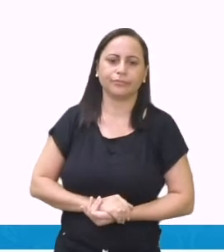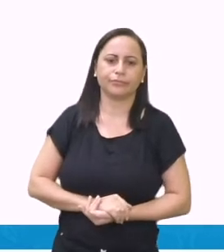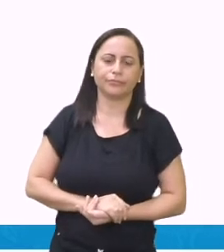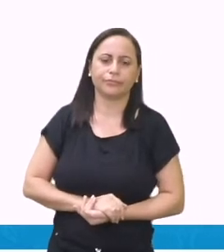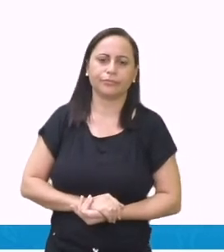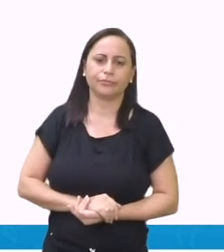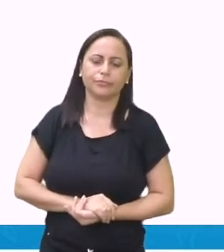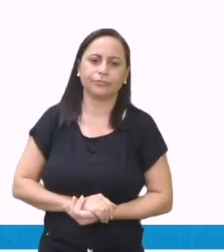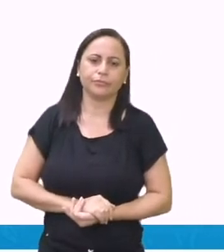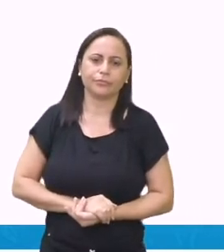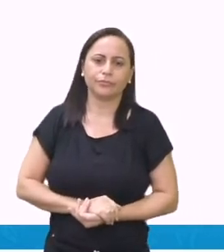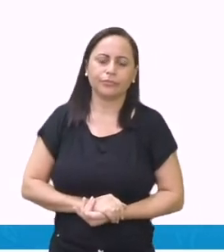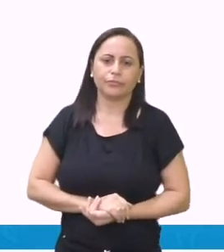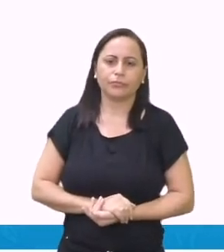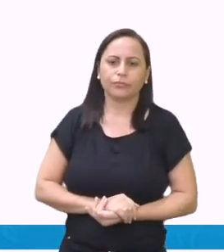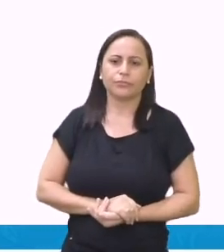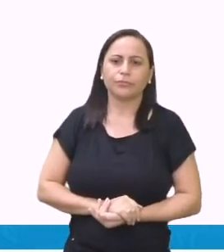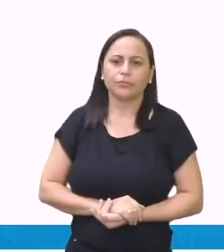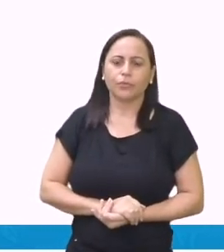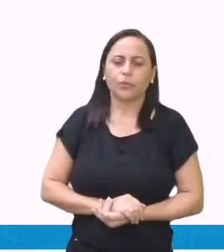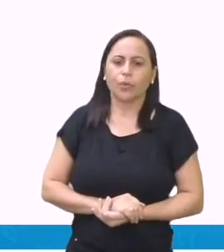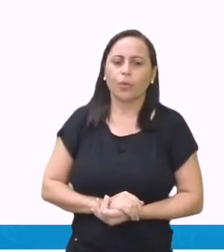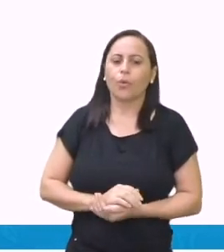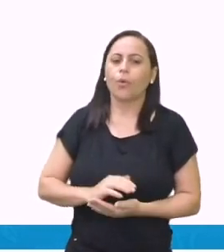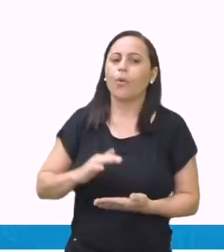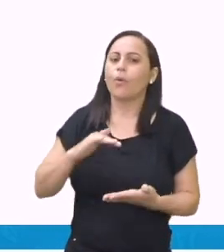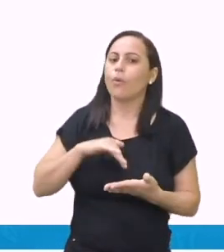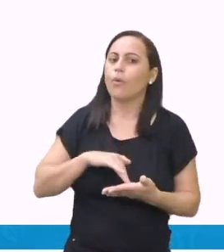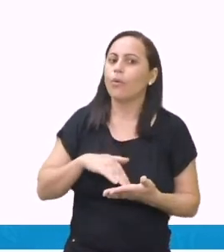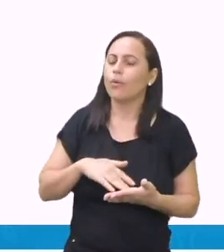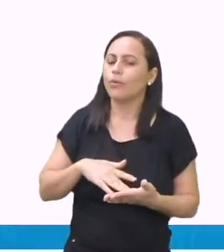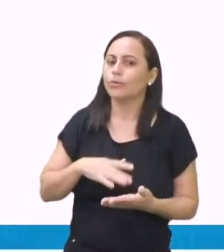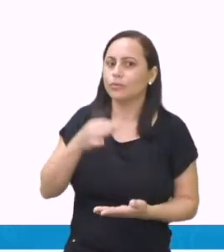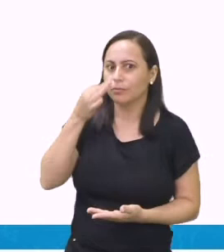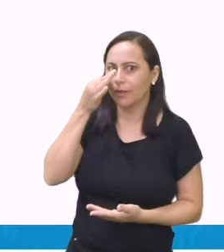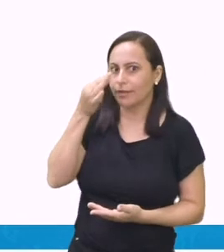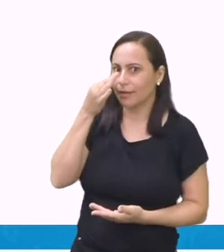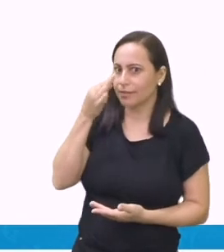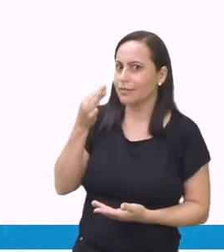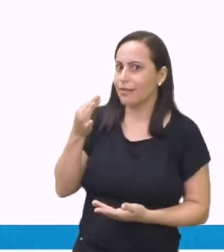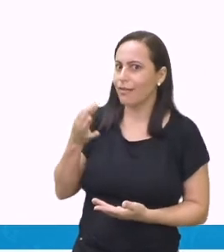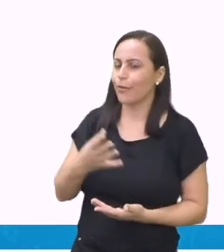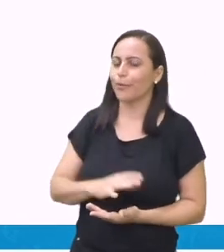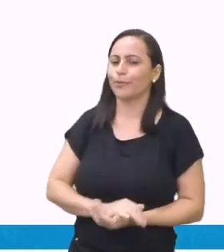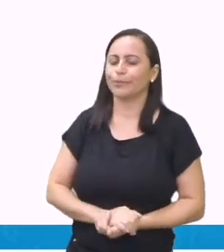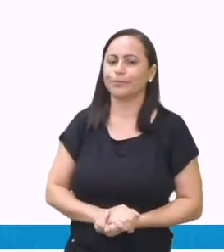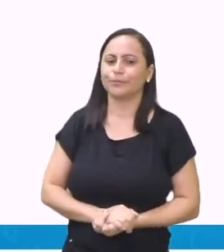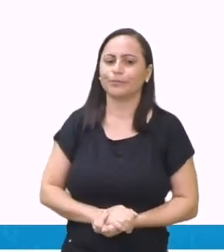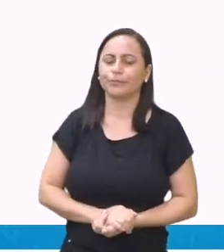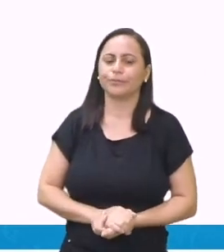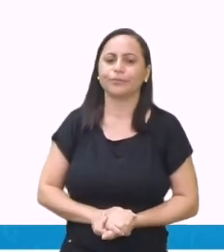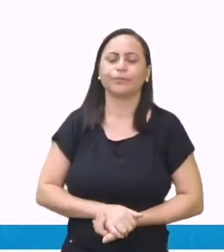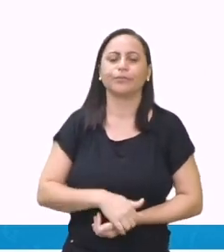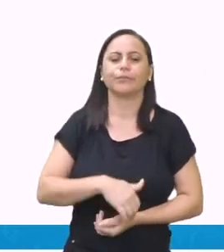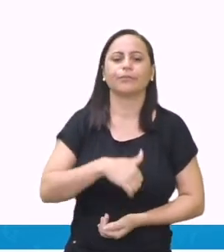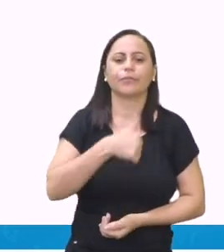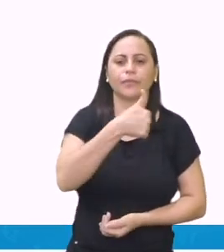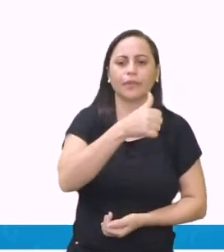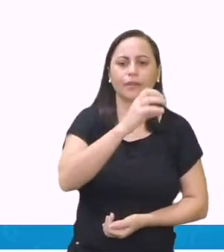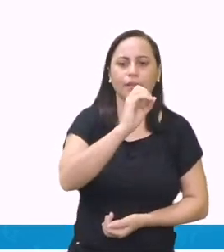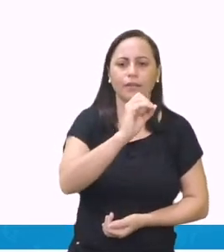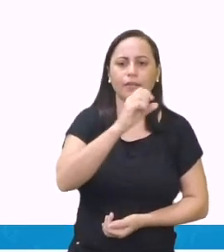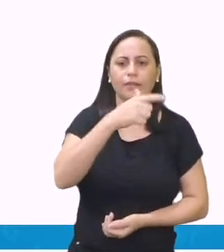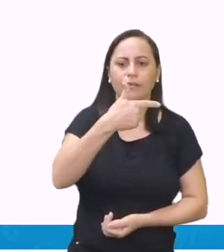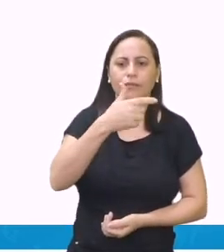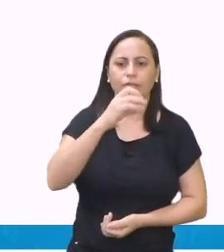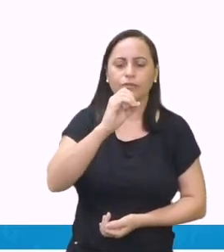ordem das unidades. Agora o nosso último, preste bem atenção, ó. Vamos de 10 em 10.